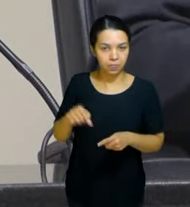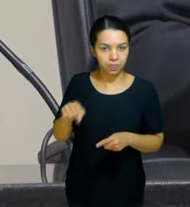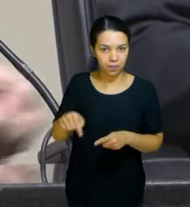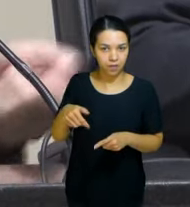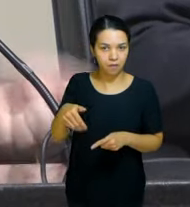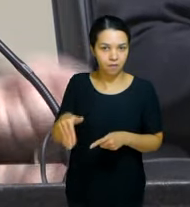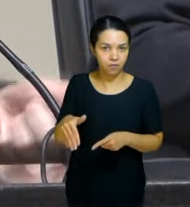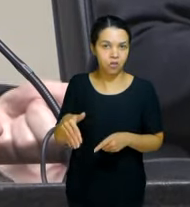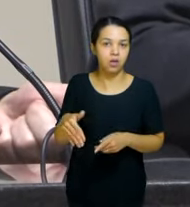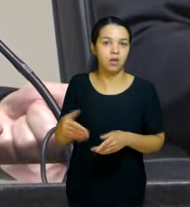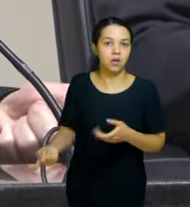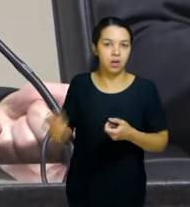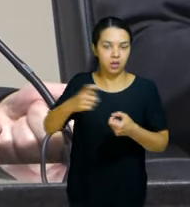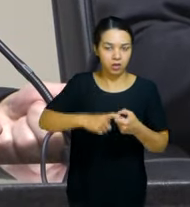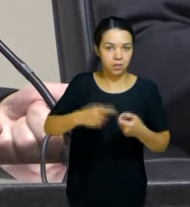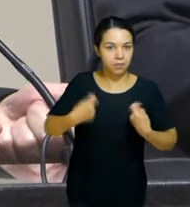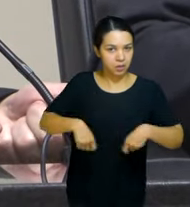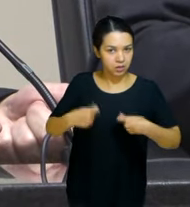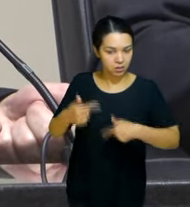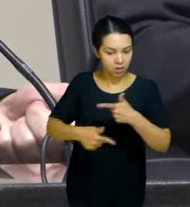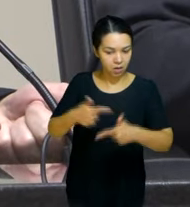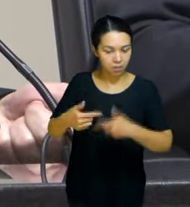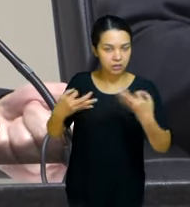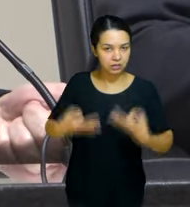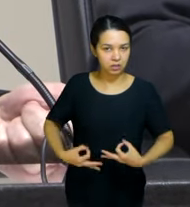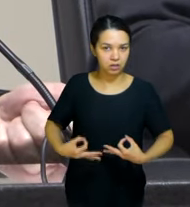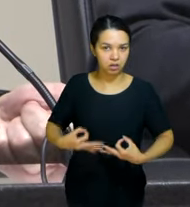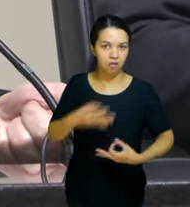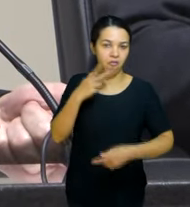aqui e tem as condições de trabalhar. Que não vem aqui